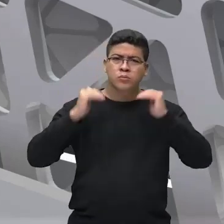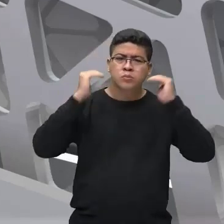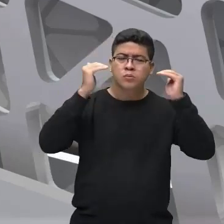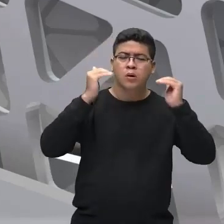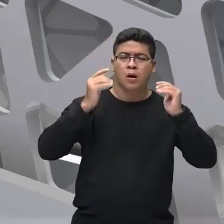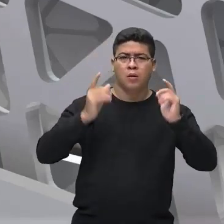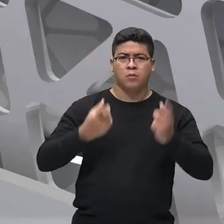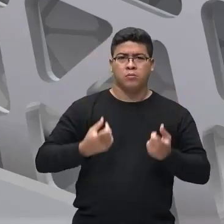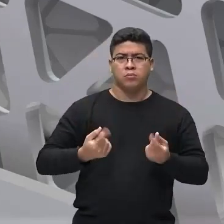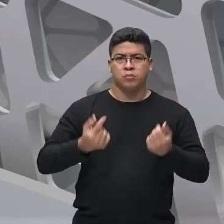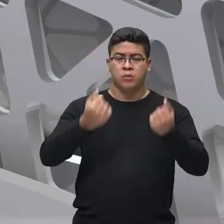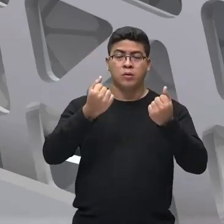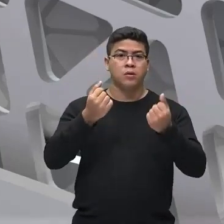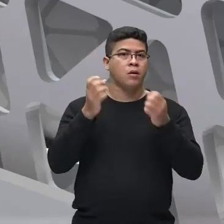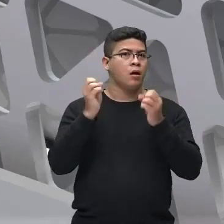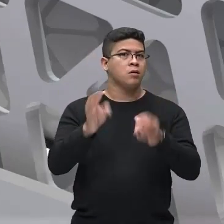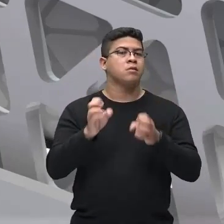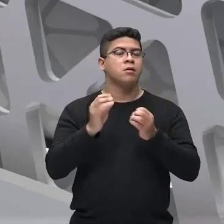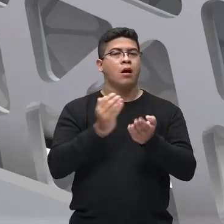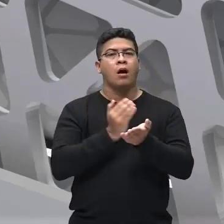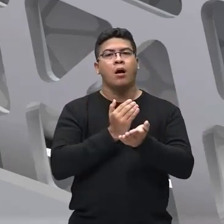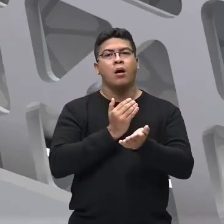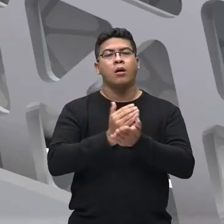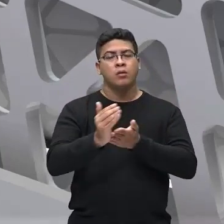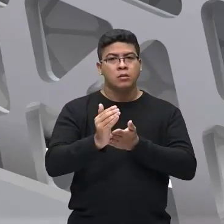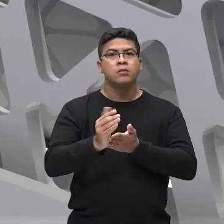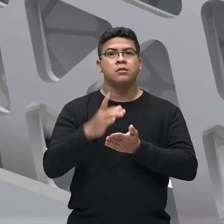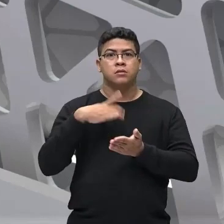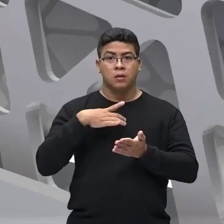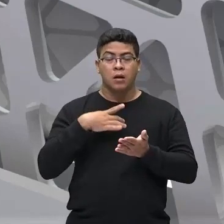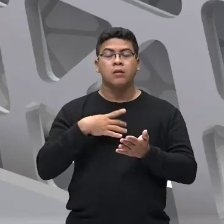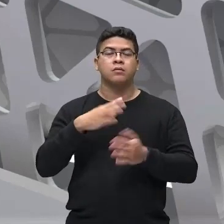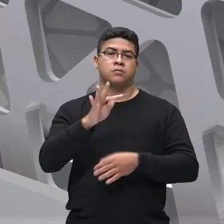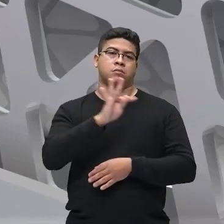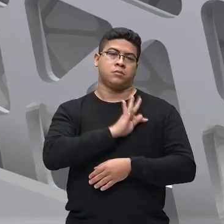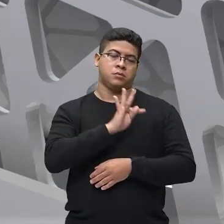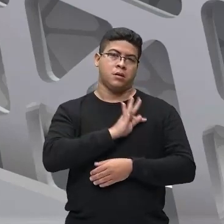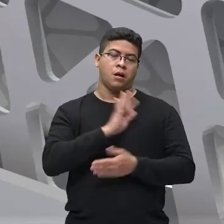começou a ensinar meditação e técnicas